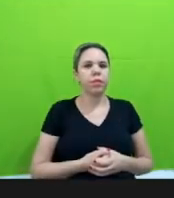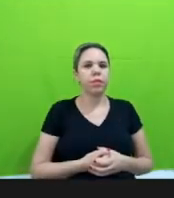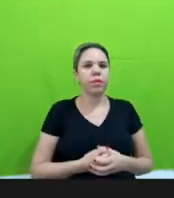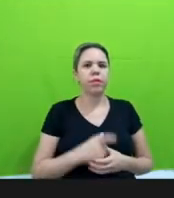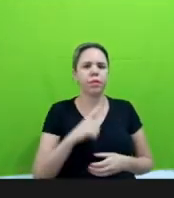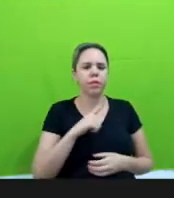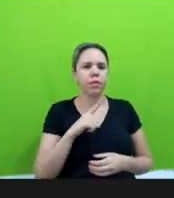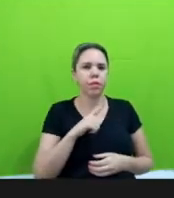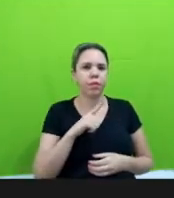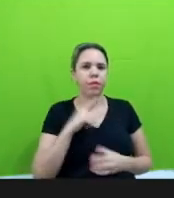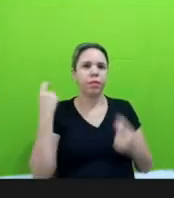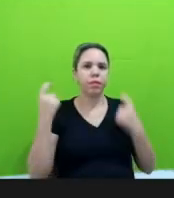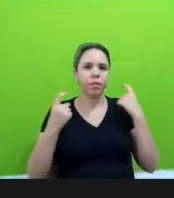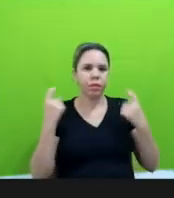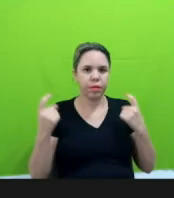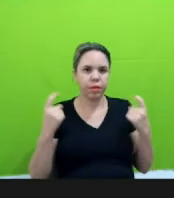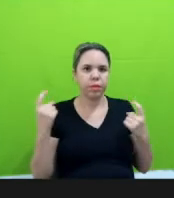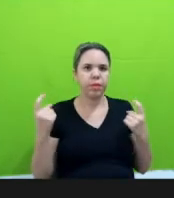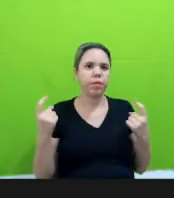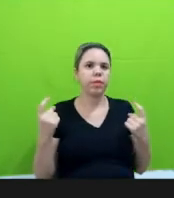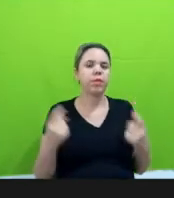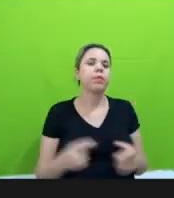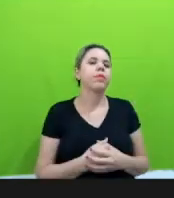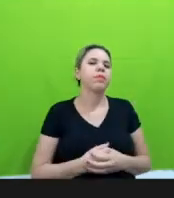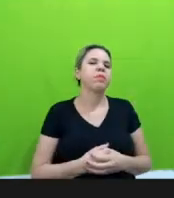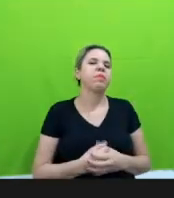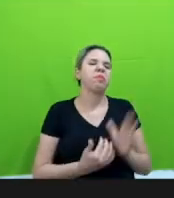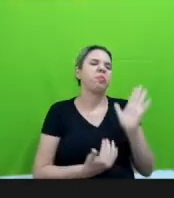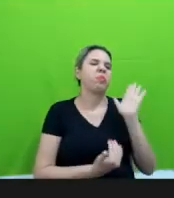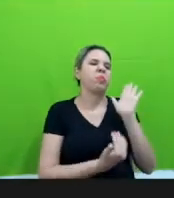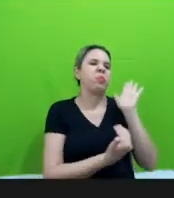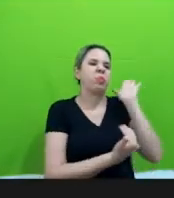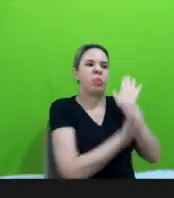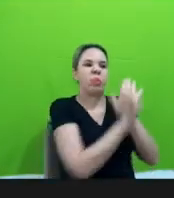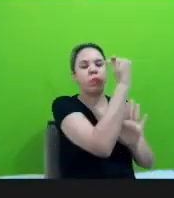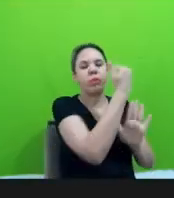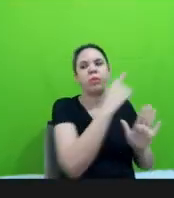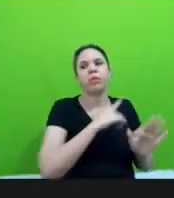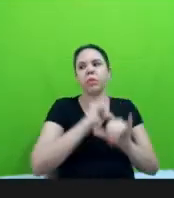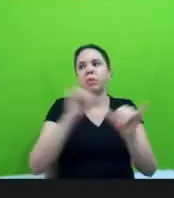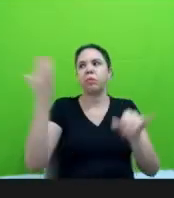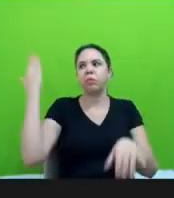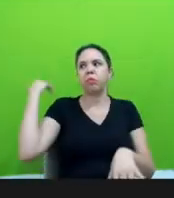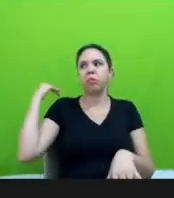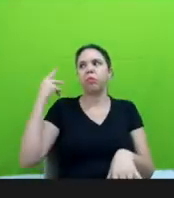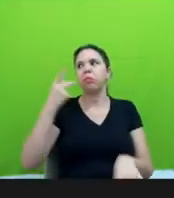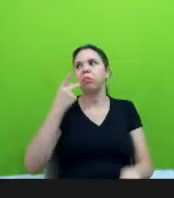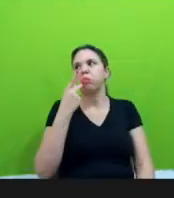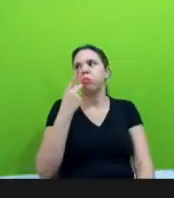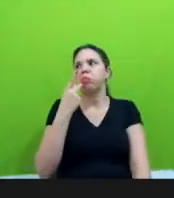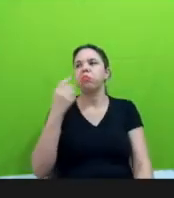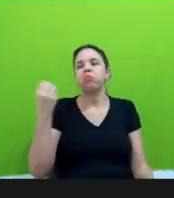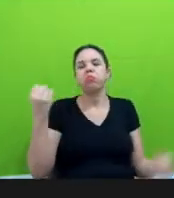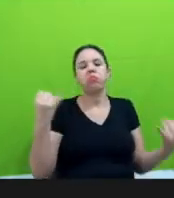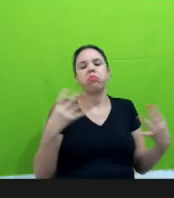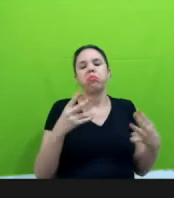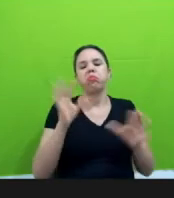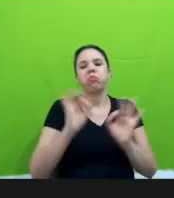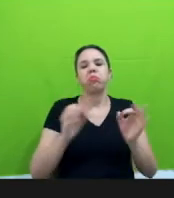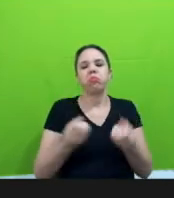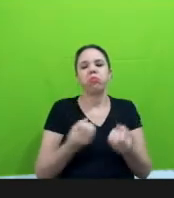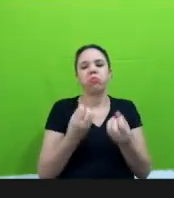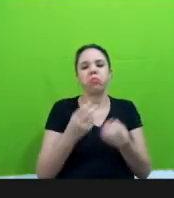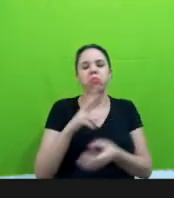tem uma preocupação, assim, um pouco exagerada, né? Porque houve uma campanha muito grande, né, para proteção de dados pessoais e